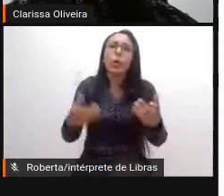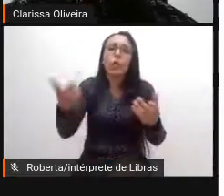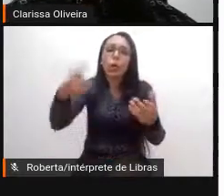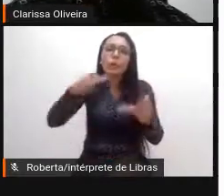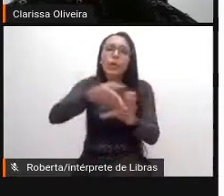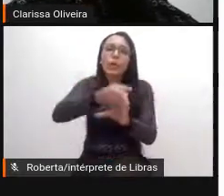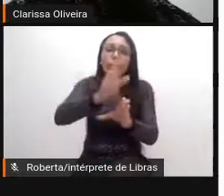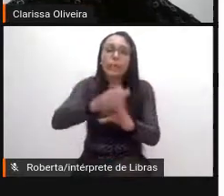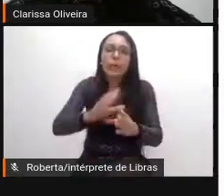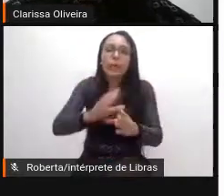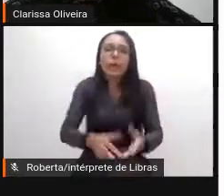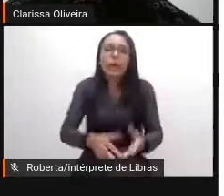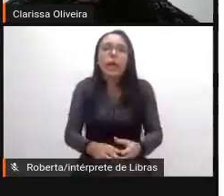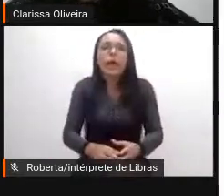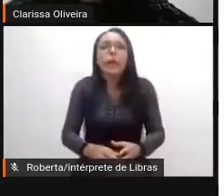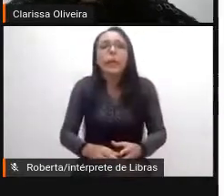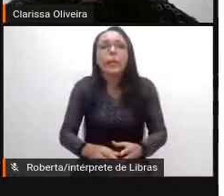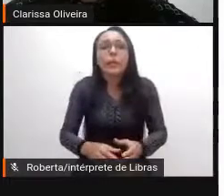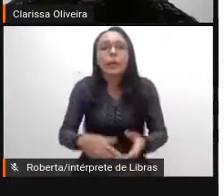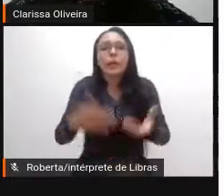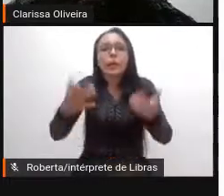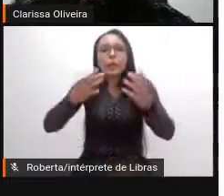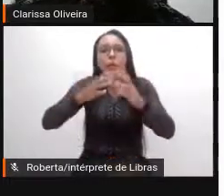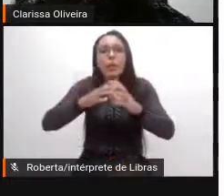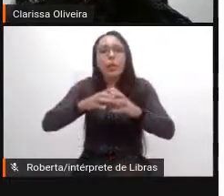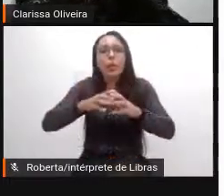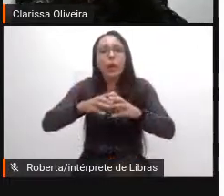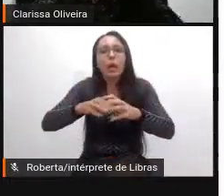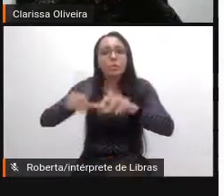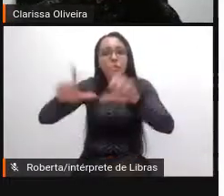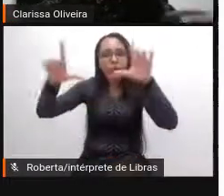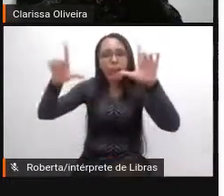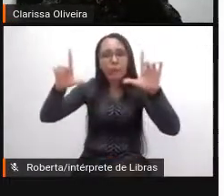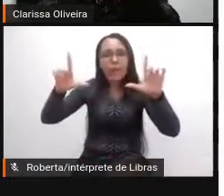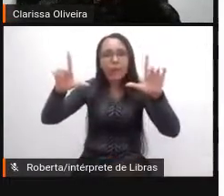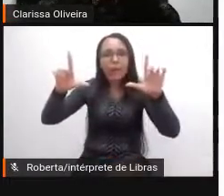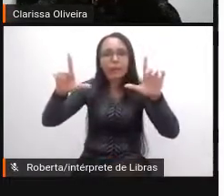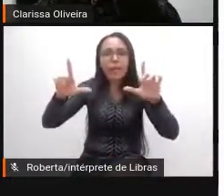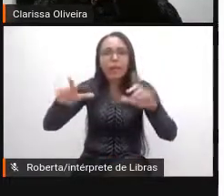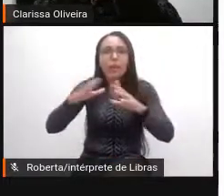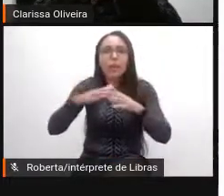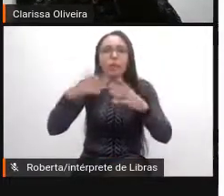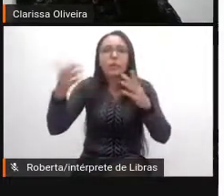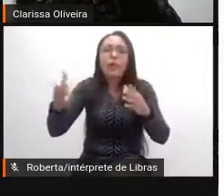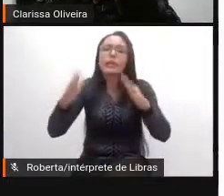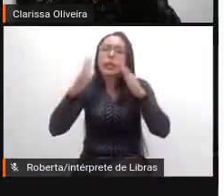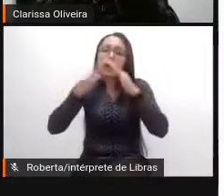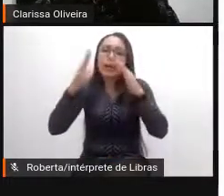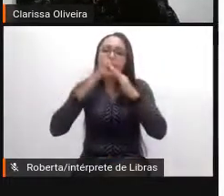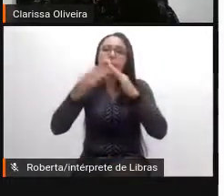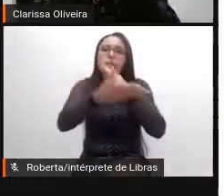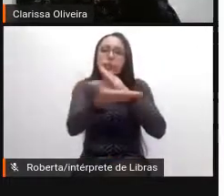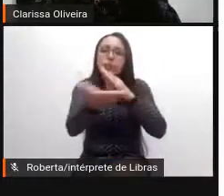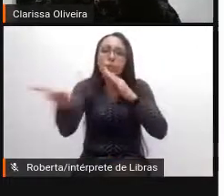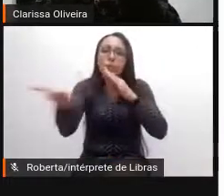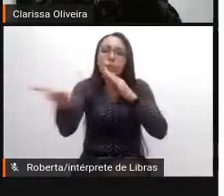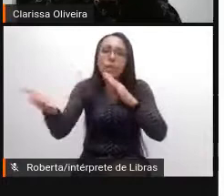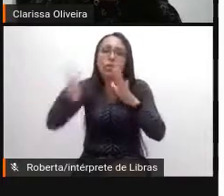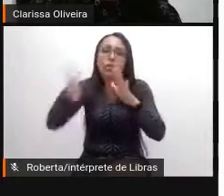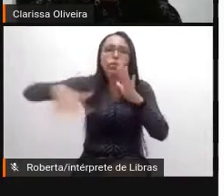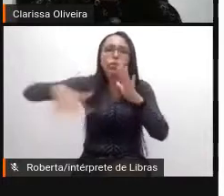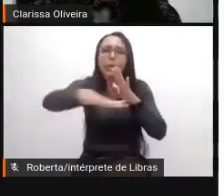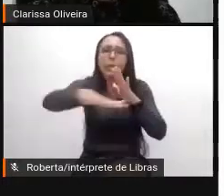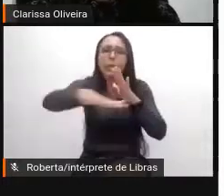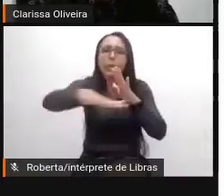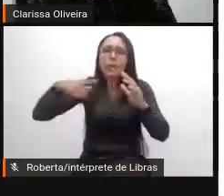janela aberta, que é para simbolizar que aonde vocês estiverem, se estiver na casa de vocês, se estiver num ambiente que você tem janelas, que